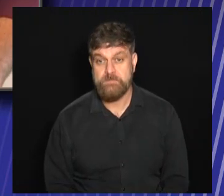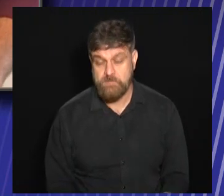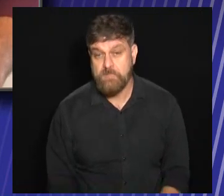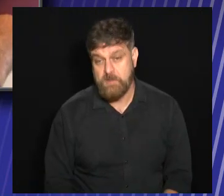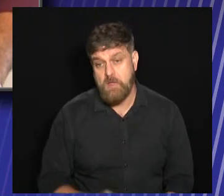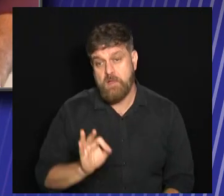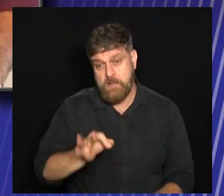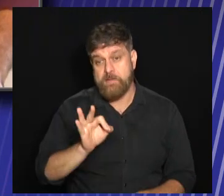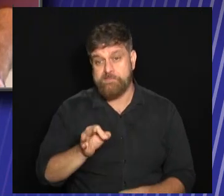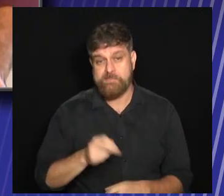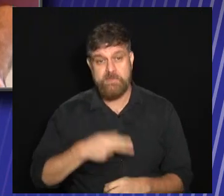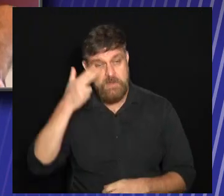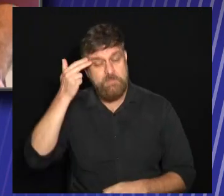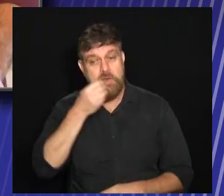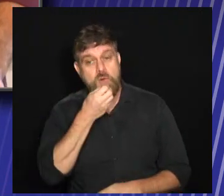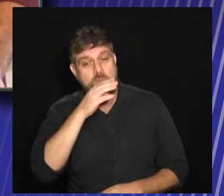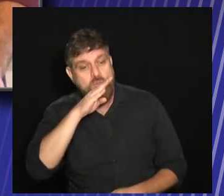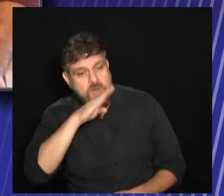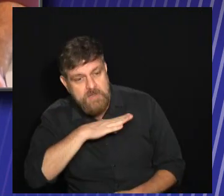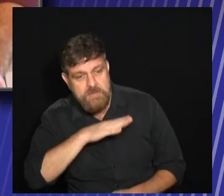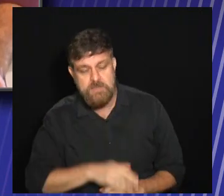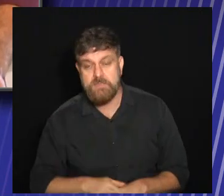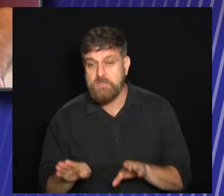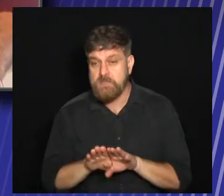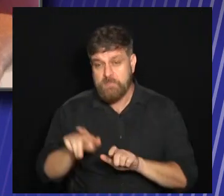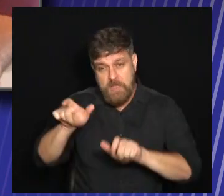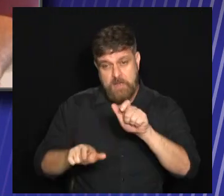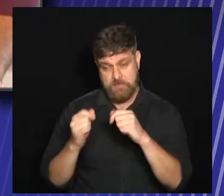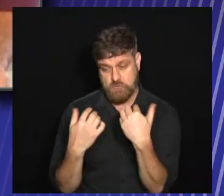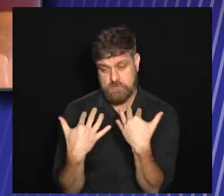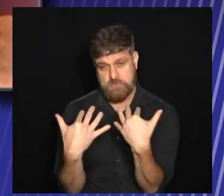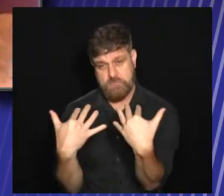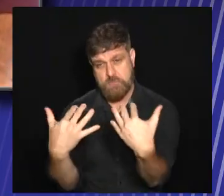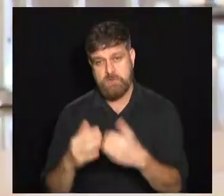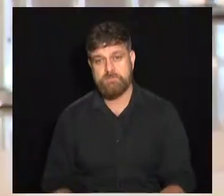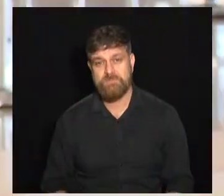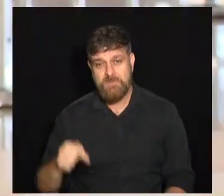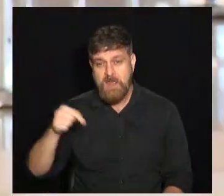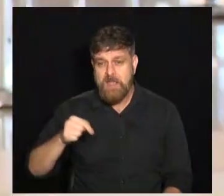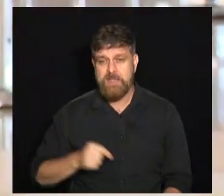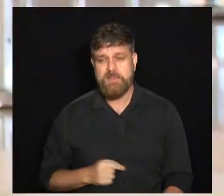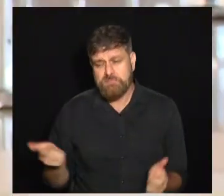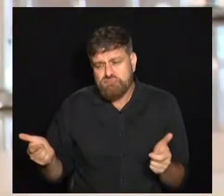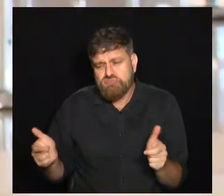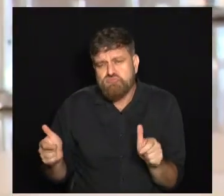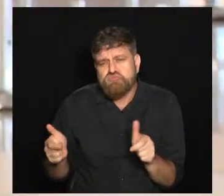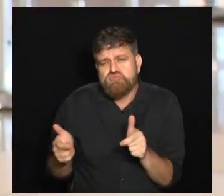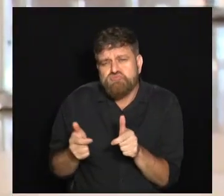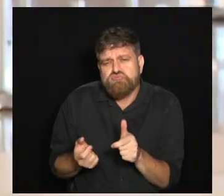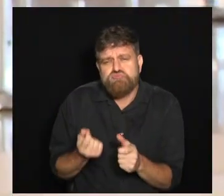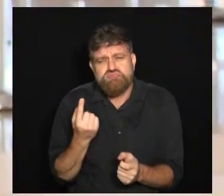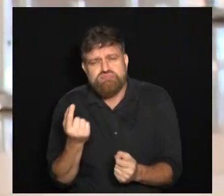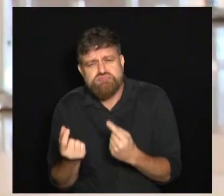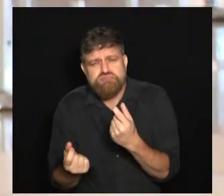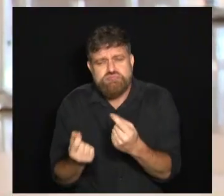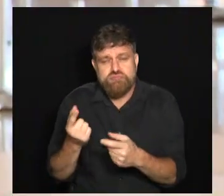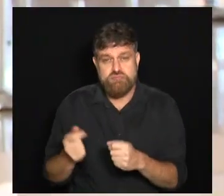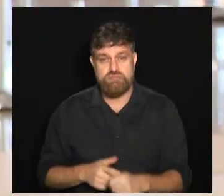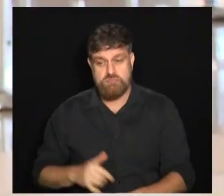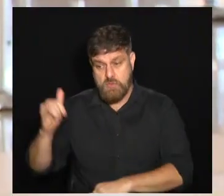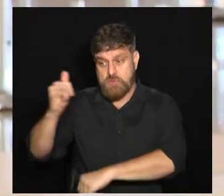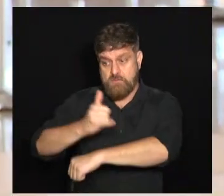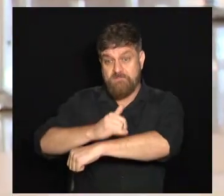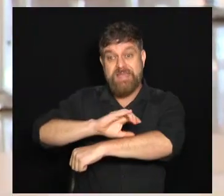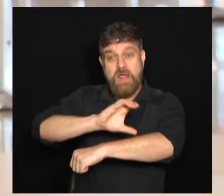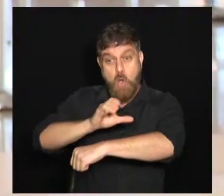Pois é, Gabriel Castro, uma boa tarde para você, boa tarde para todos que nos acompanham. O movimento está menor aqui no Aeroporto Internacional de Viracopos. Hoje